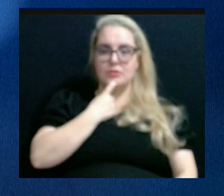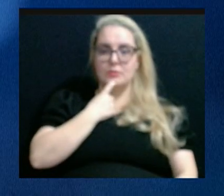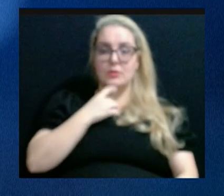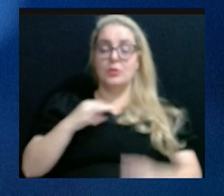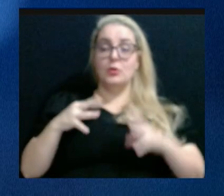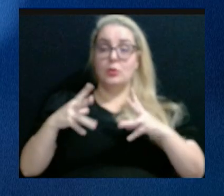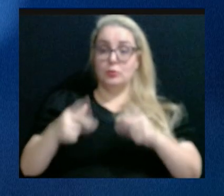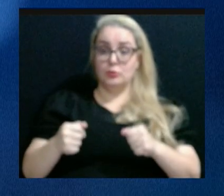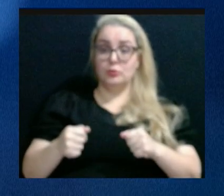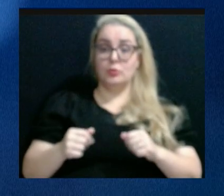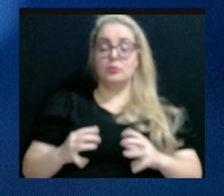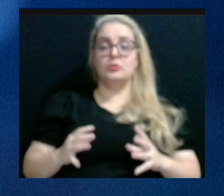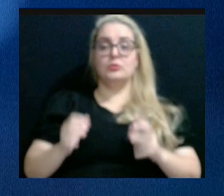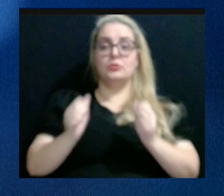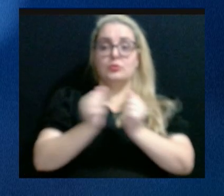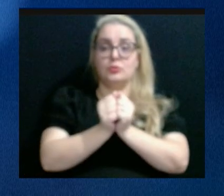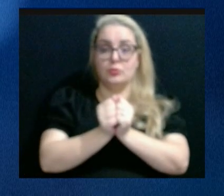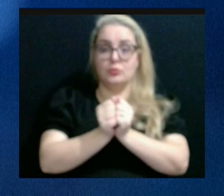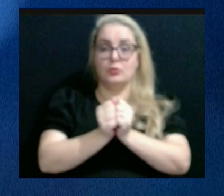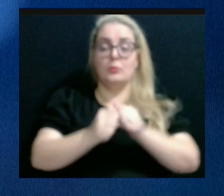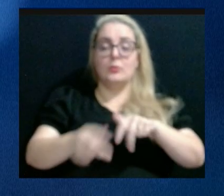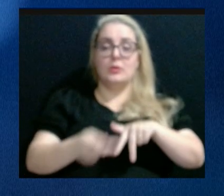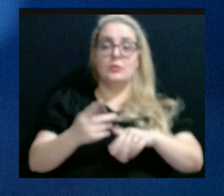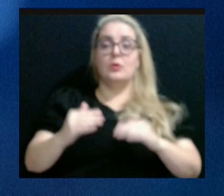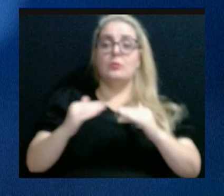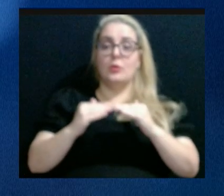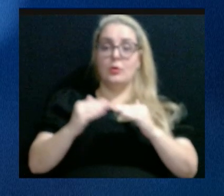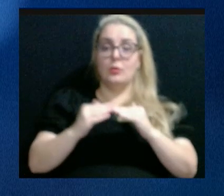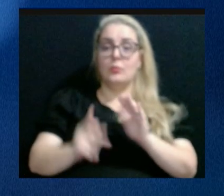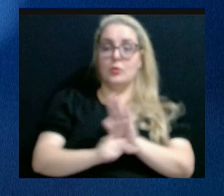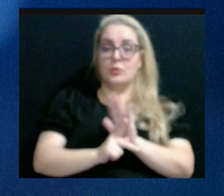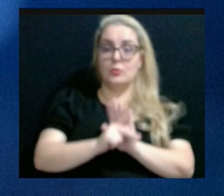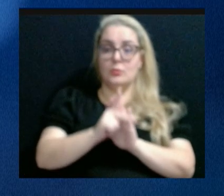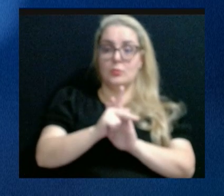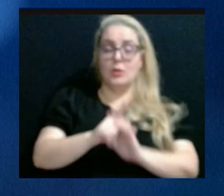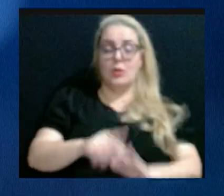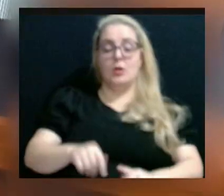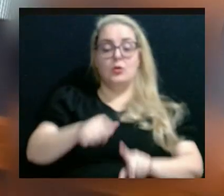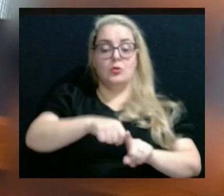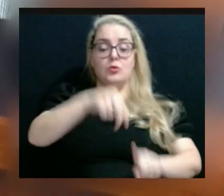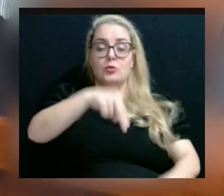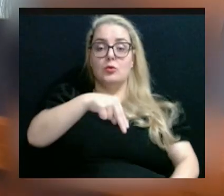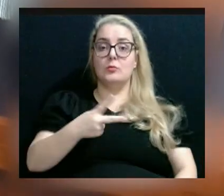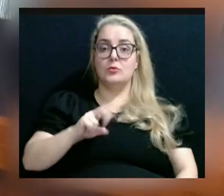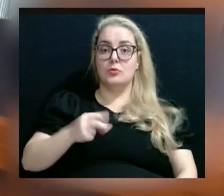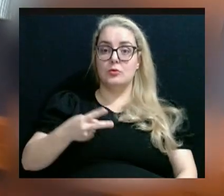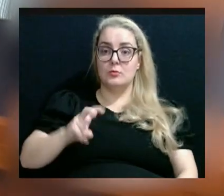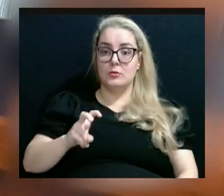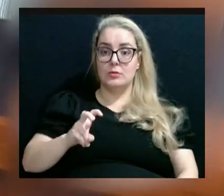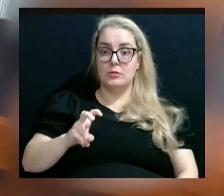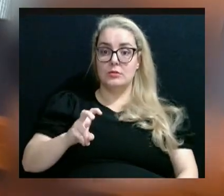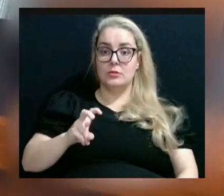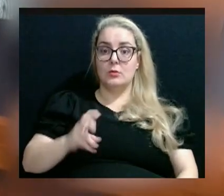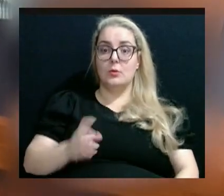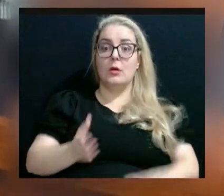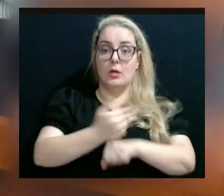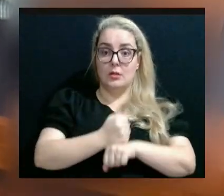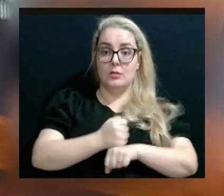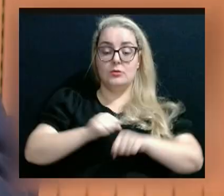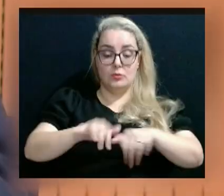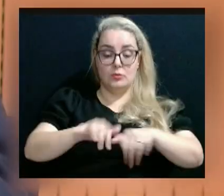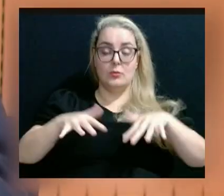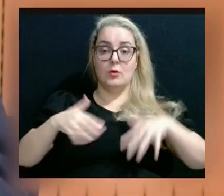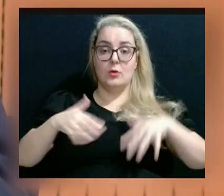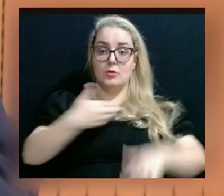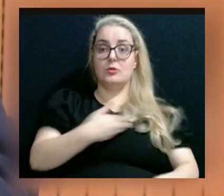por unanimidade, parecer favorável ao projeto em novembro de 2025. Antes, uma audiência pública foi